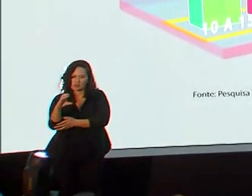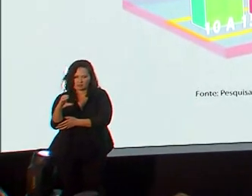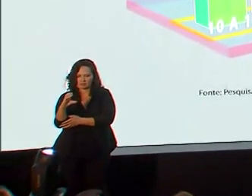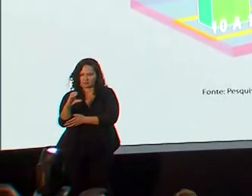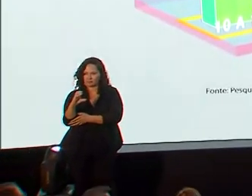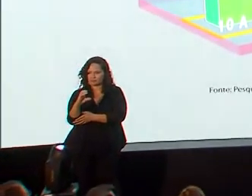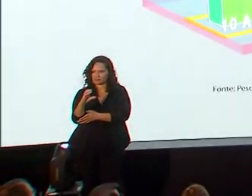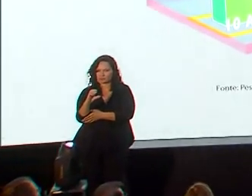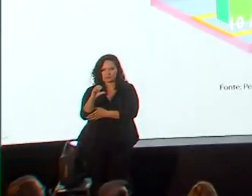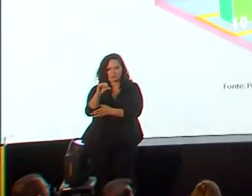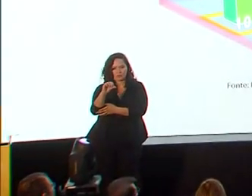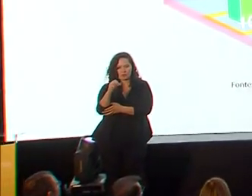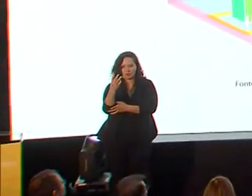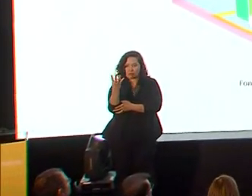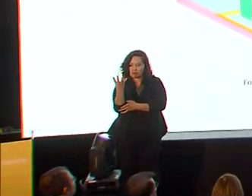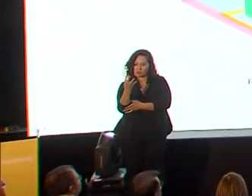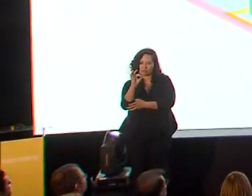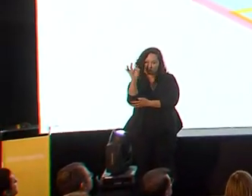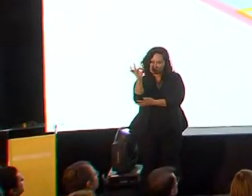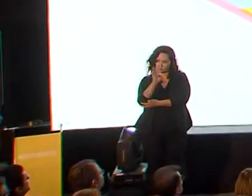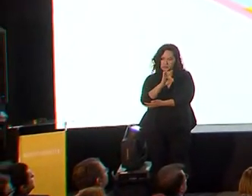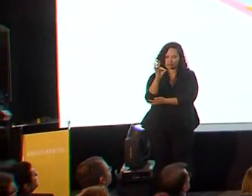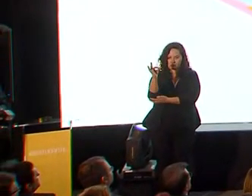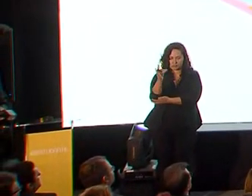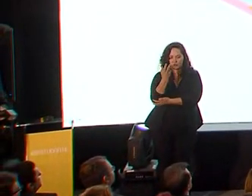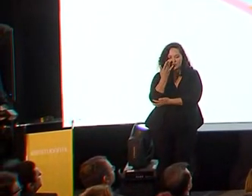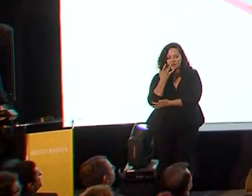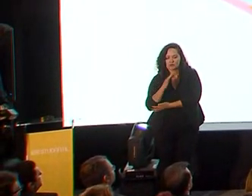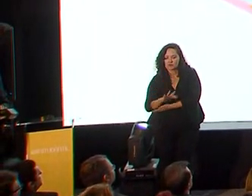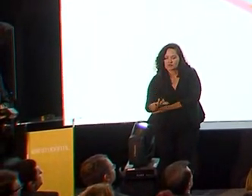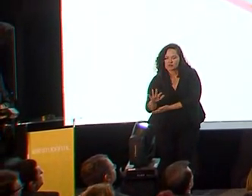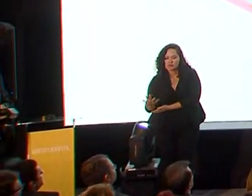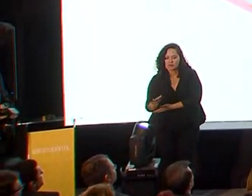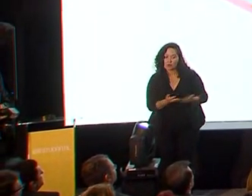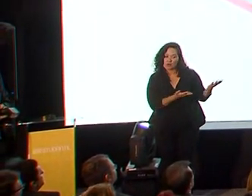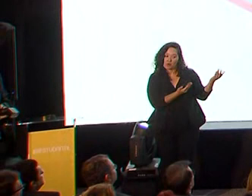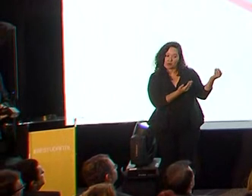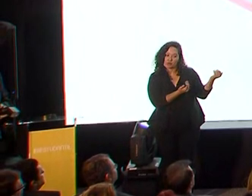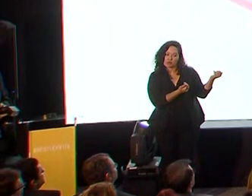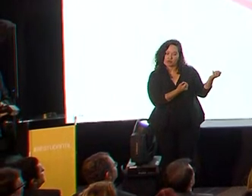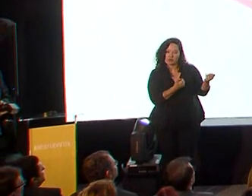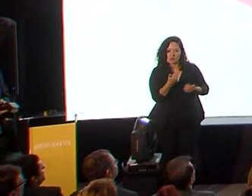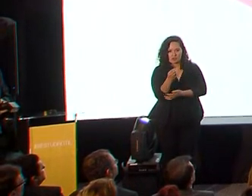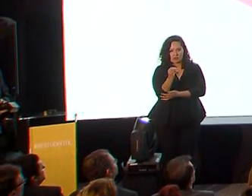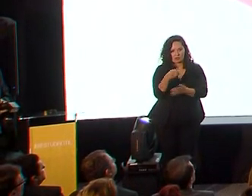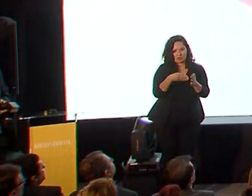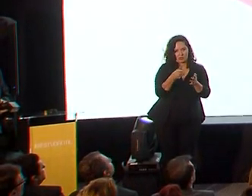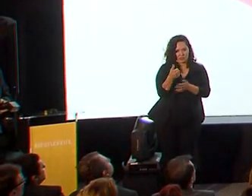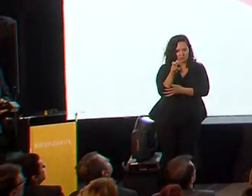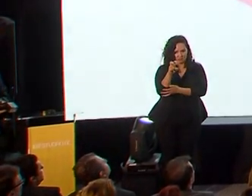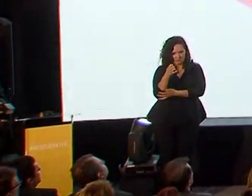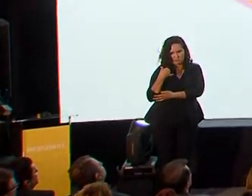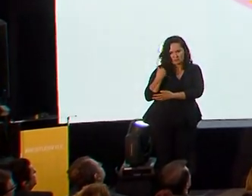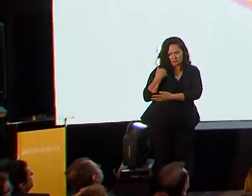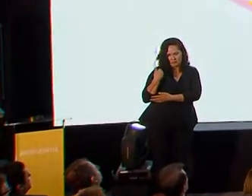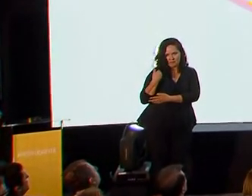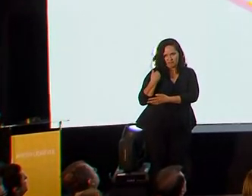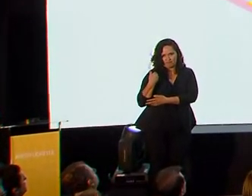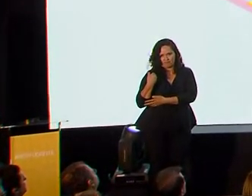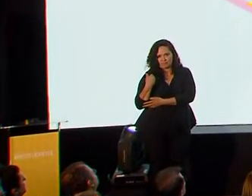94% das crianças, dos jovens de 10 a 15 anos, eles